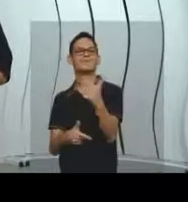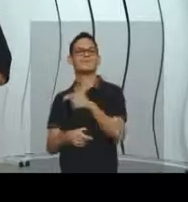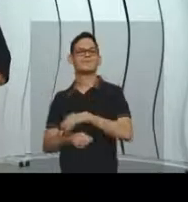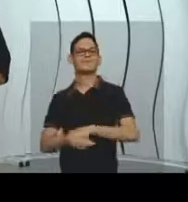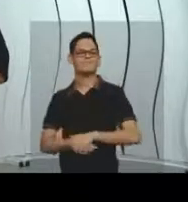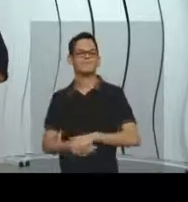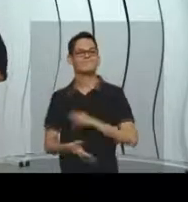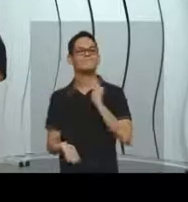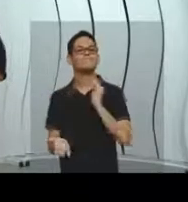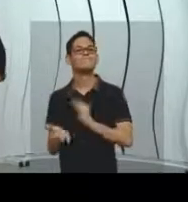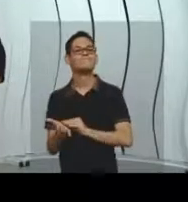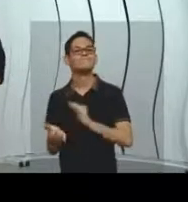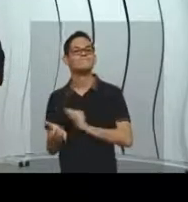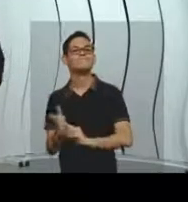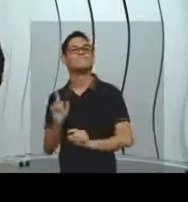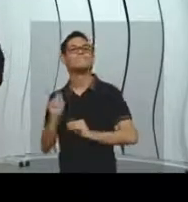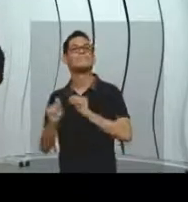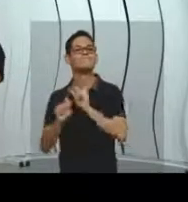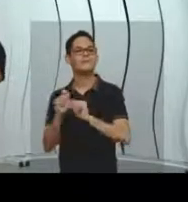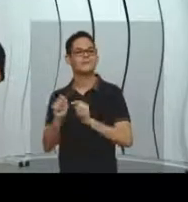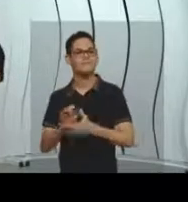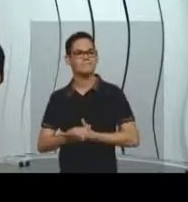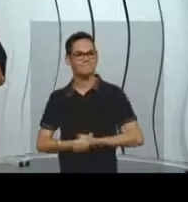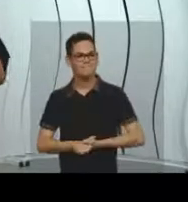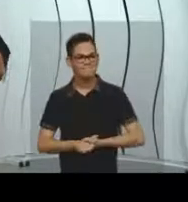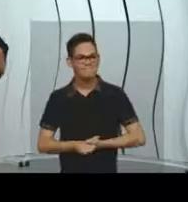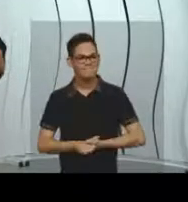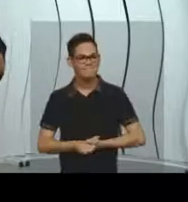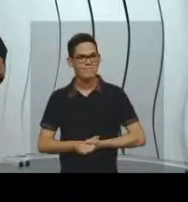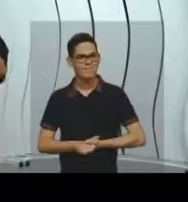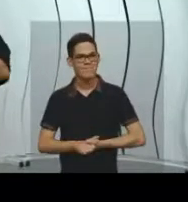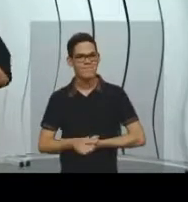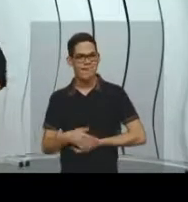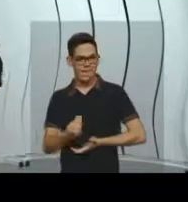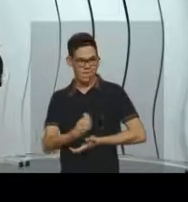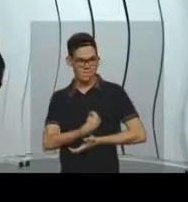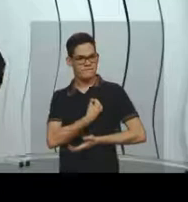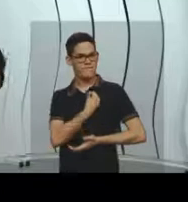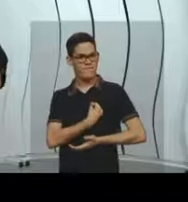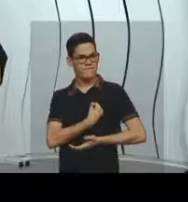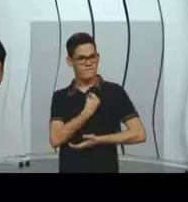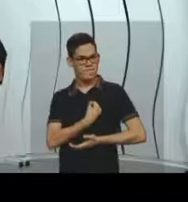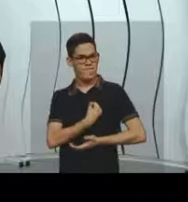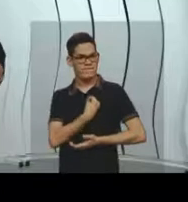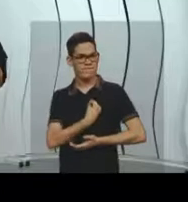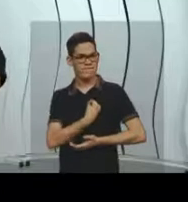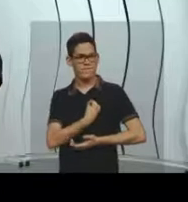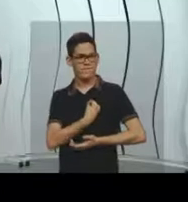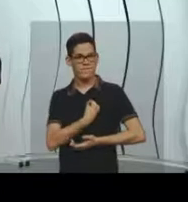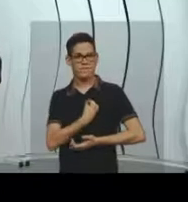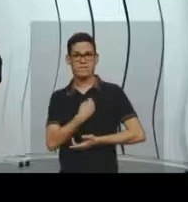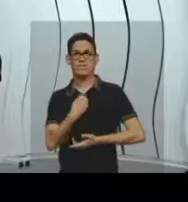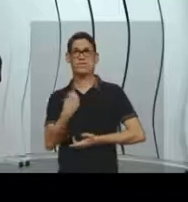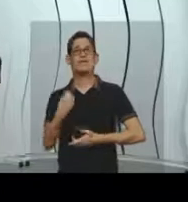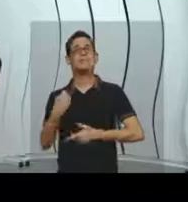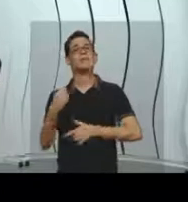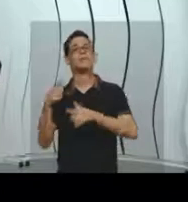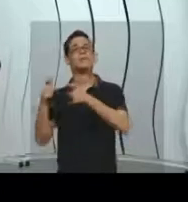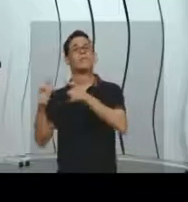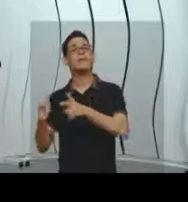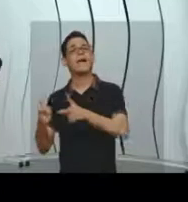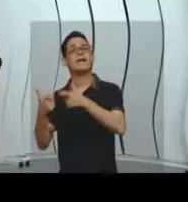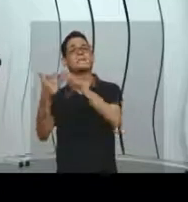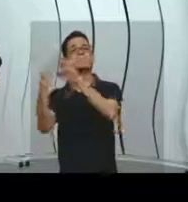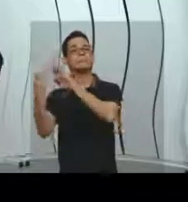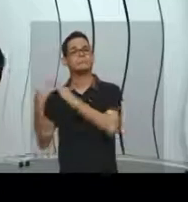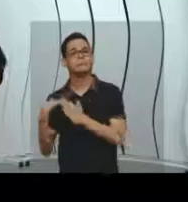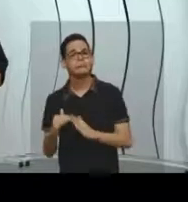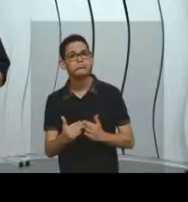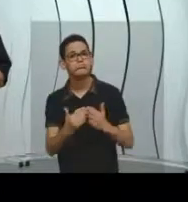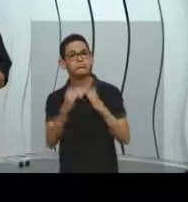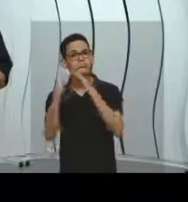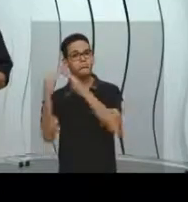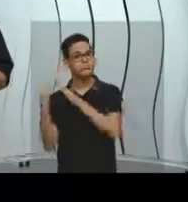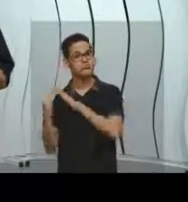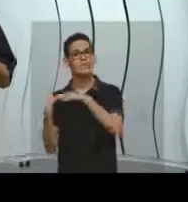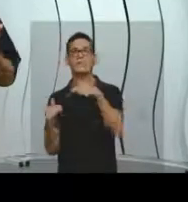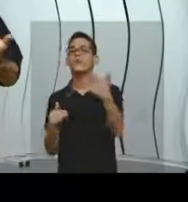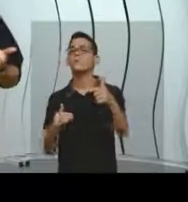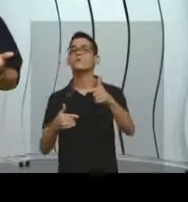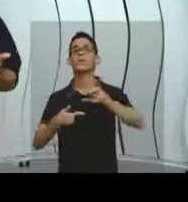que acontece? Ele vai viver em áreas, por exemplo, em áreas sem muita infraestrutura, ou mesmo em áreas de